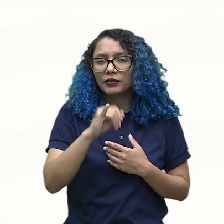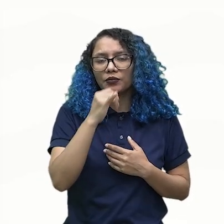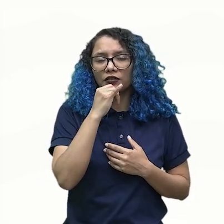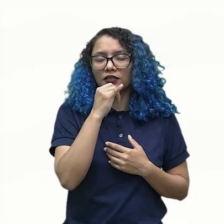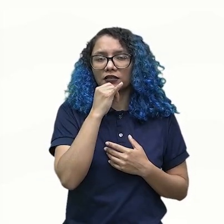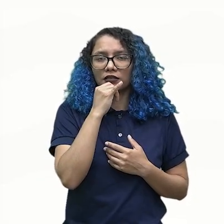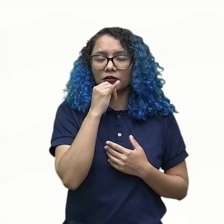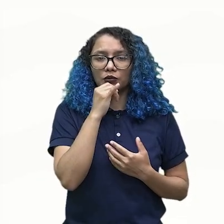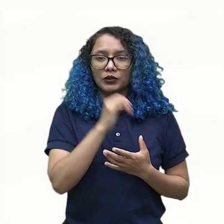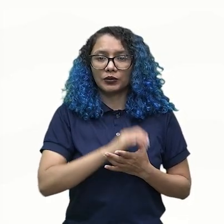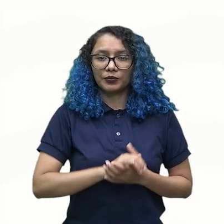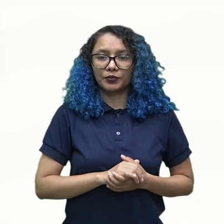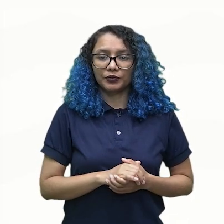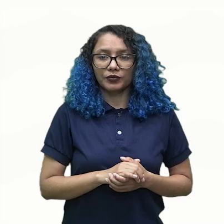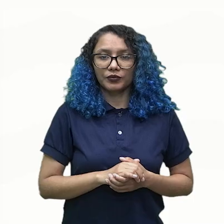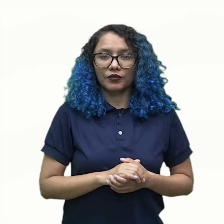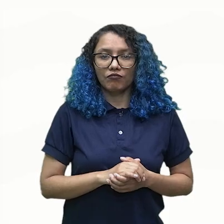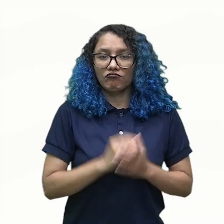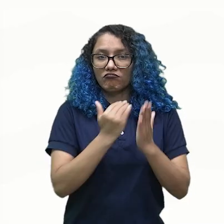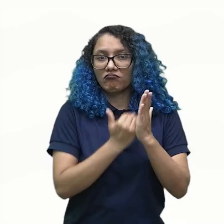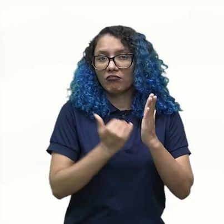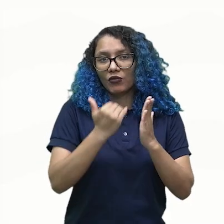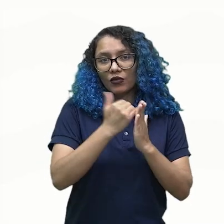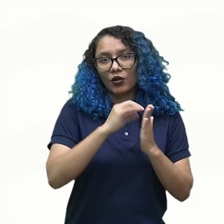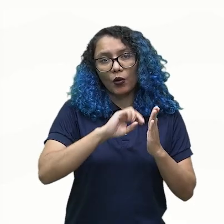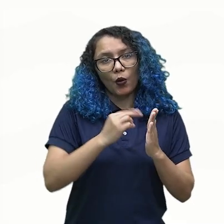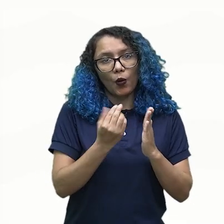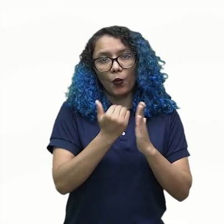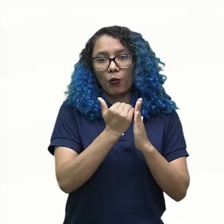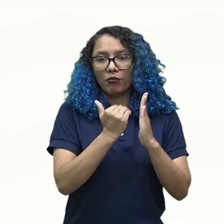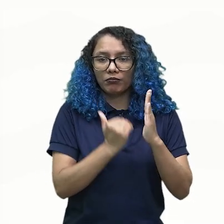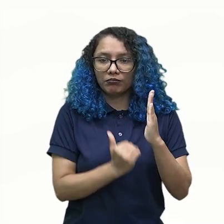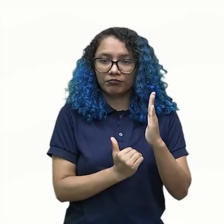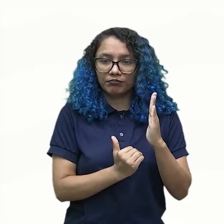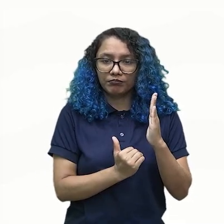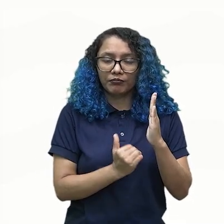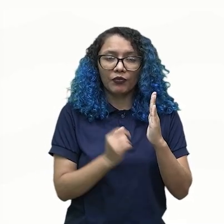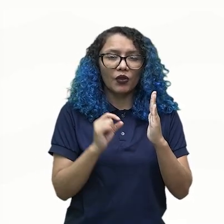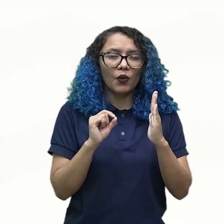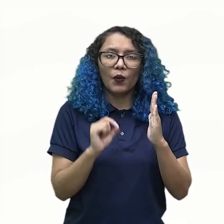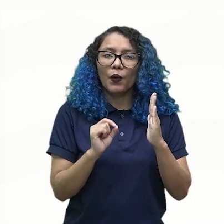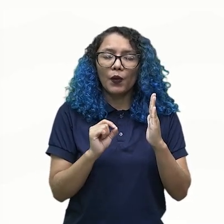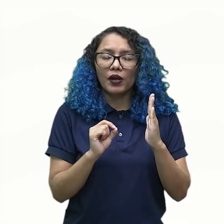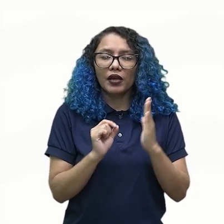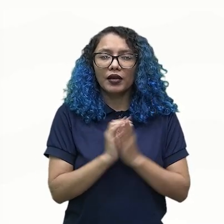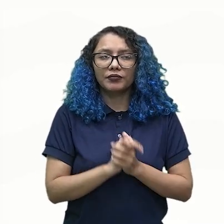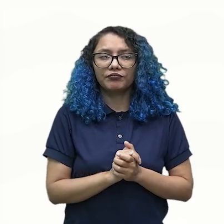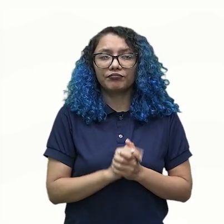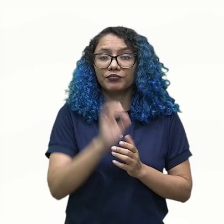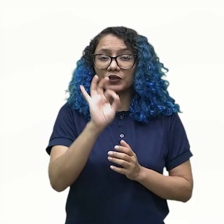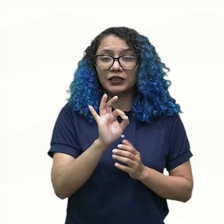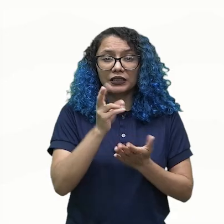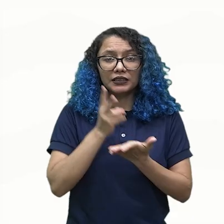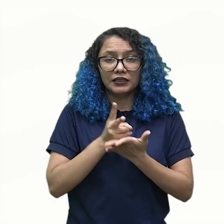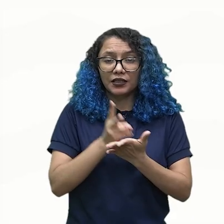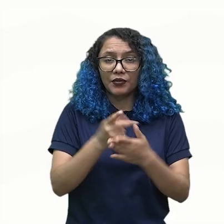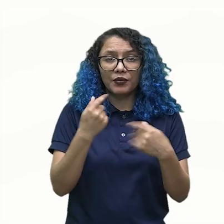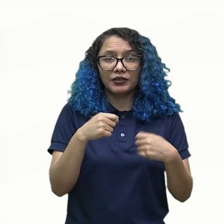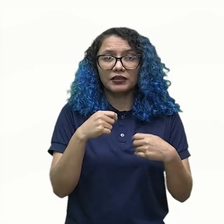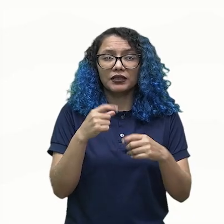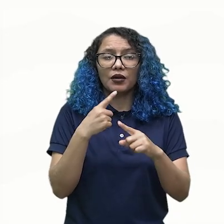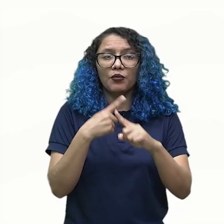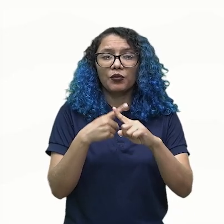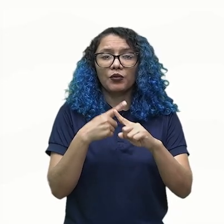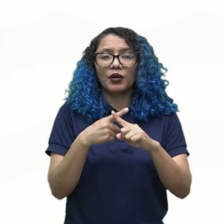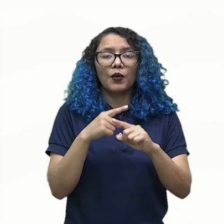estejamos trabalhando com acréscimo ou com decréscimo, tá? Sempre essa porcentagem deverá ser